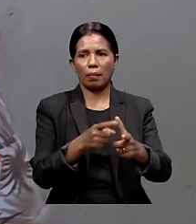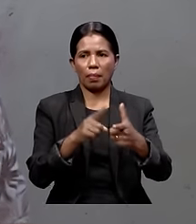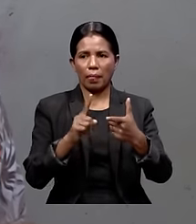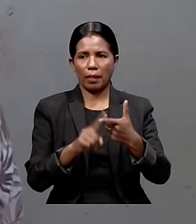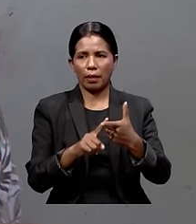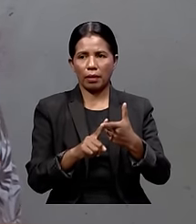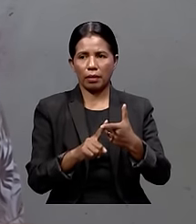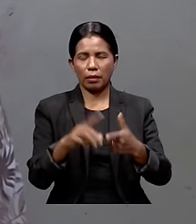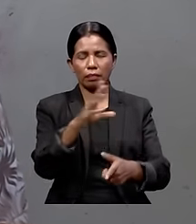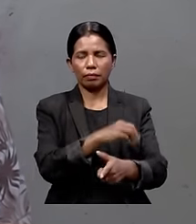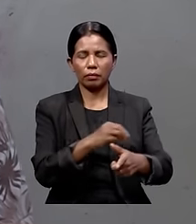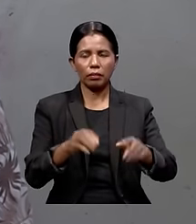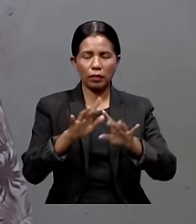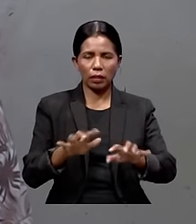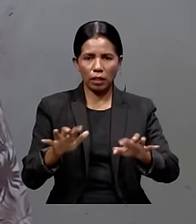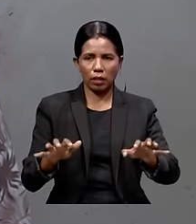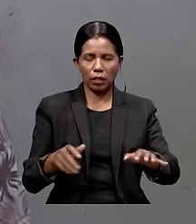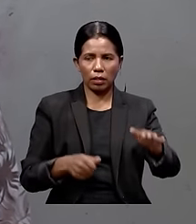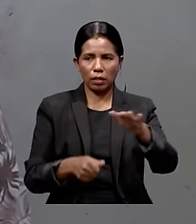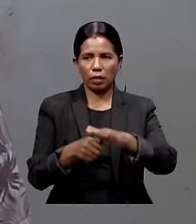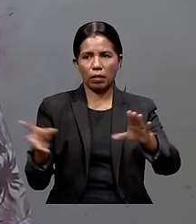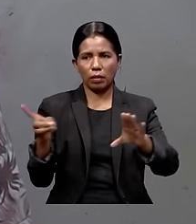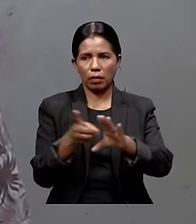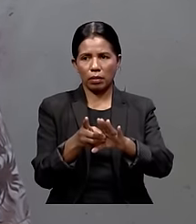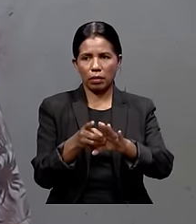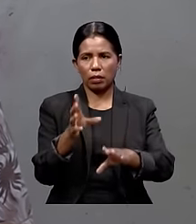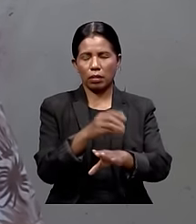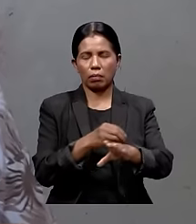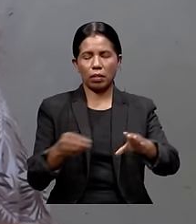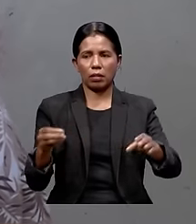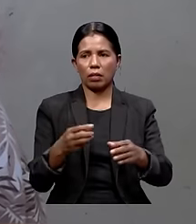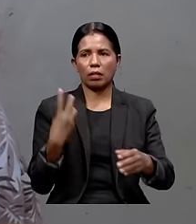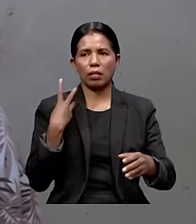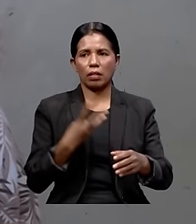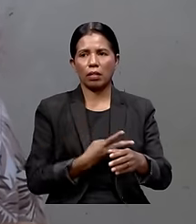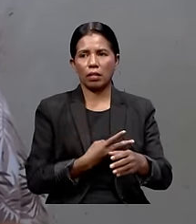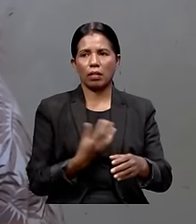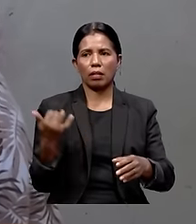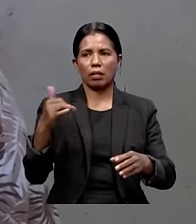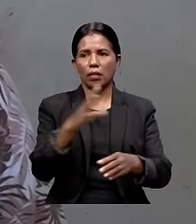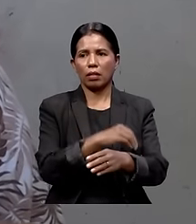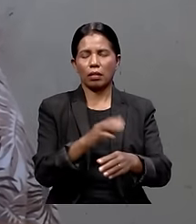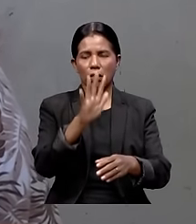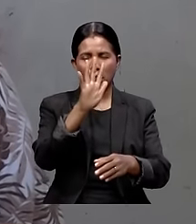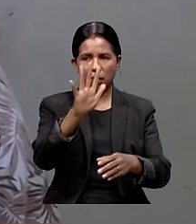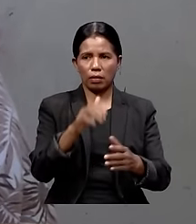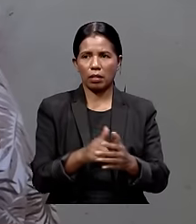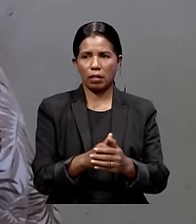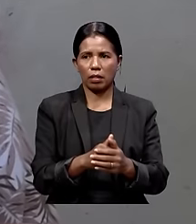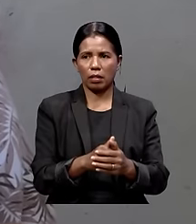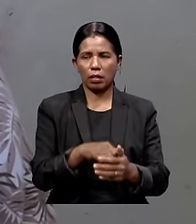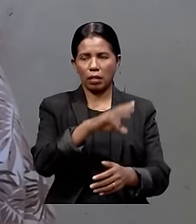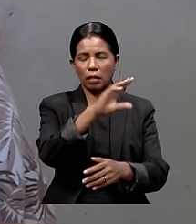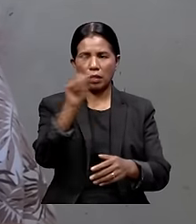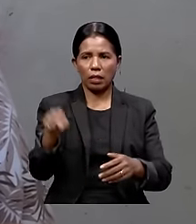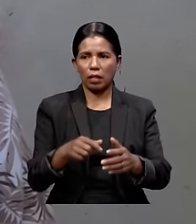makina kitik, tau he kama okos. Dokumentu sira ne, tau he sumasa ulung. Asin ke, bapa sira sinai lima, sira mai, istik ne hale hansa